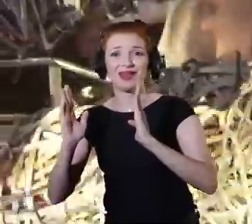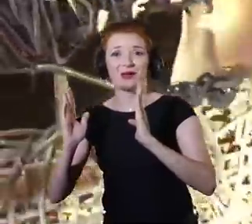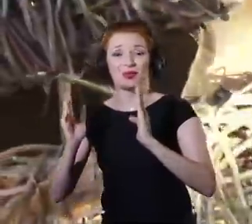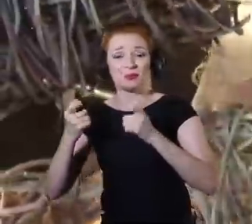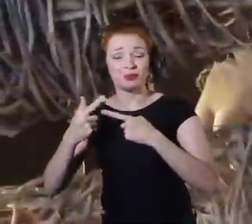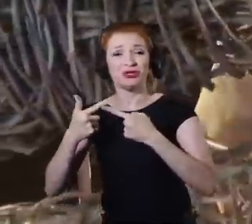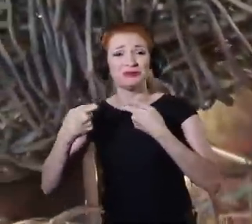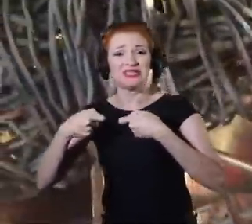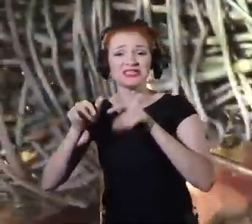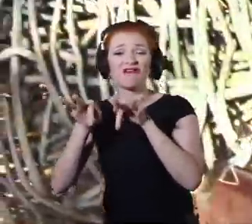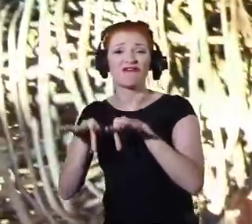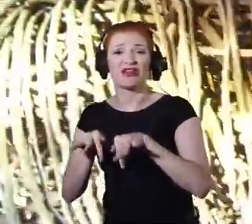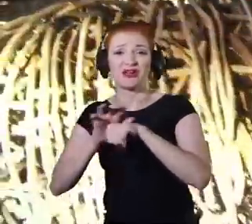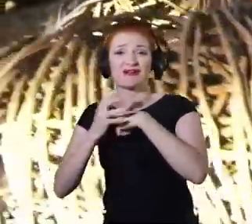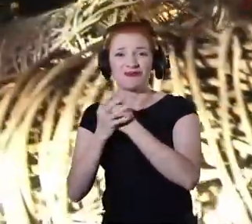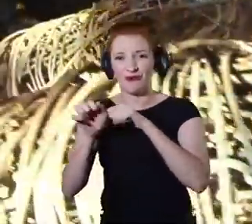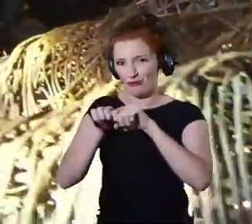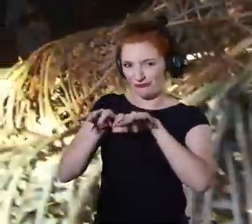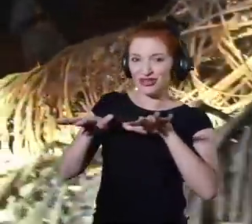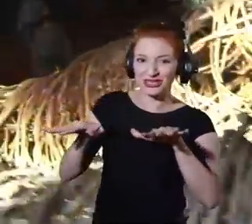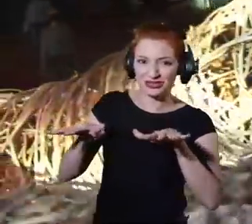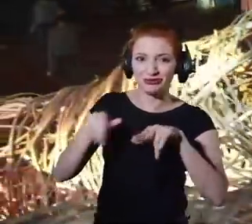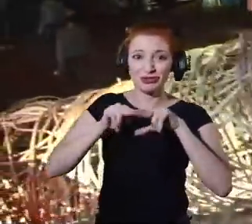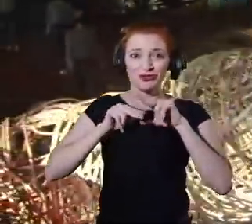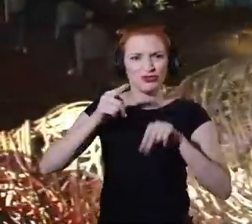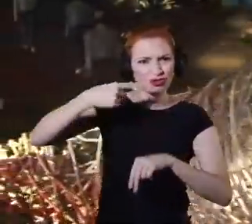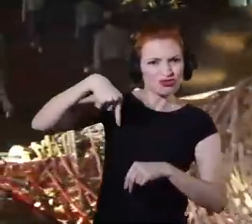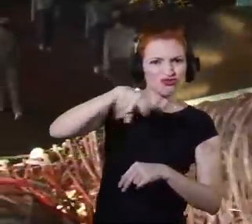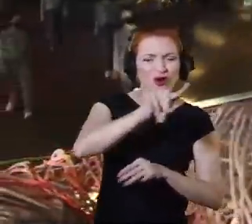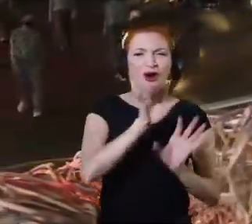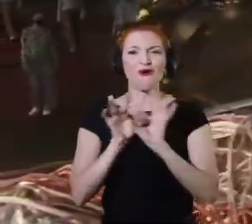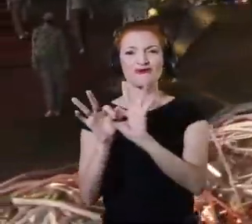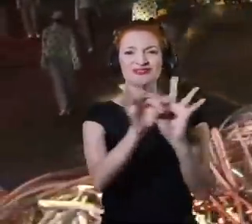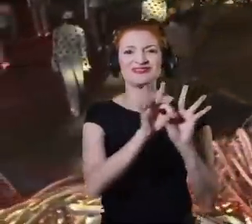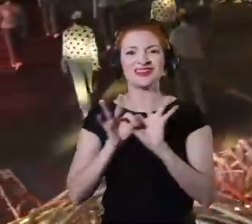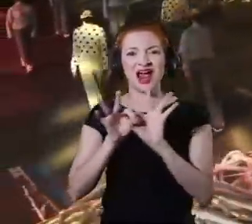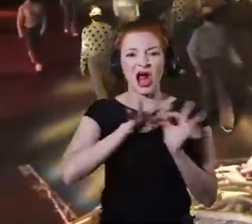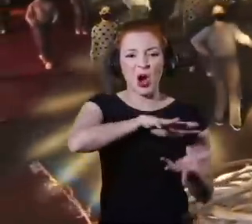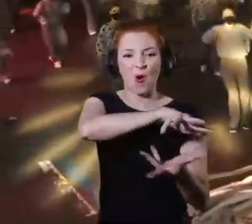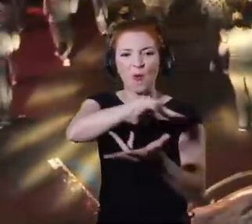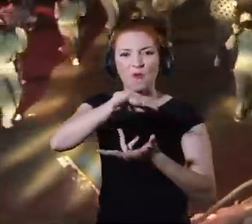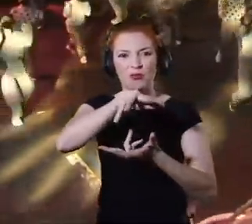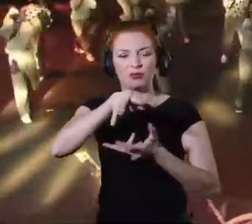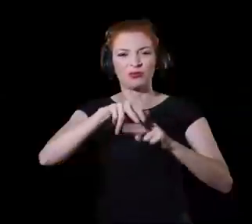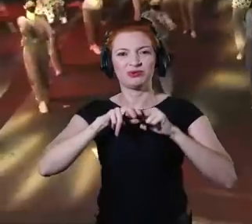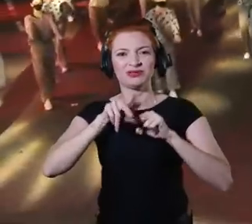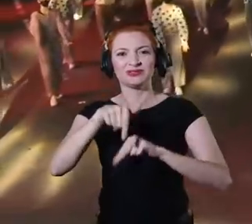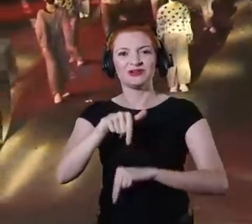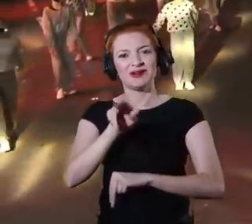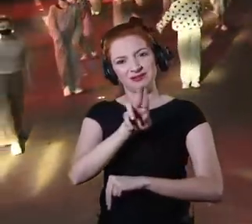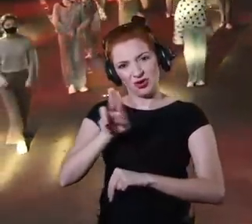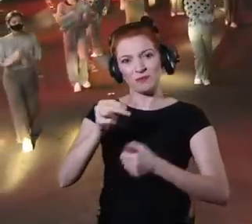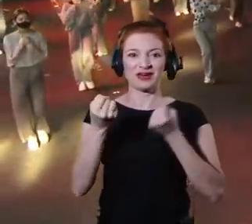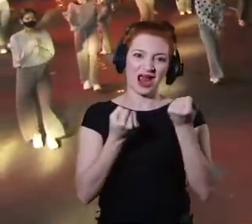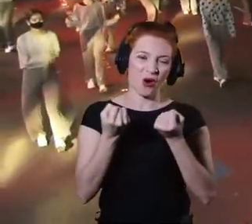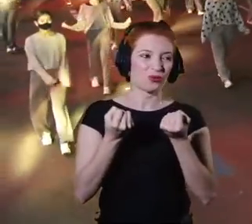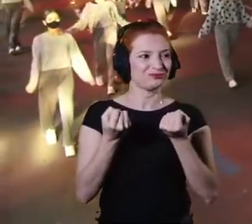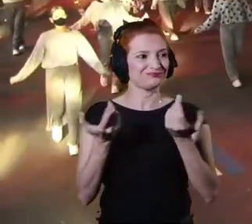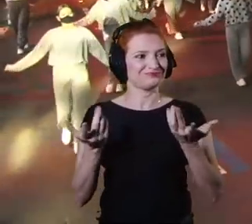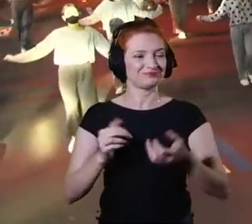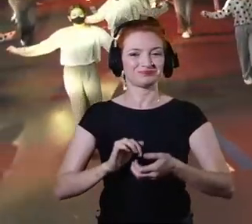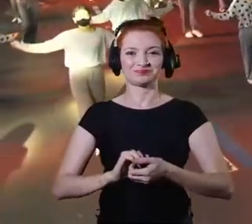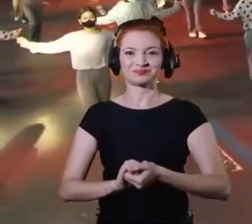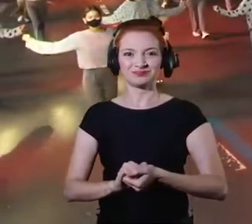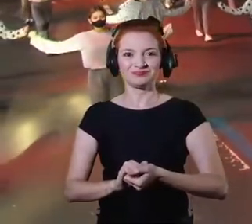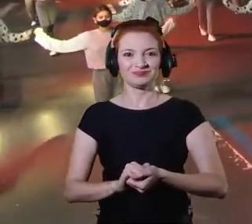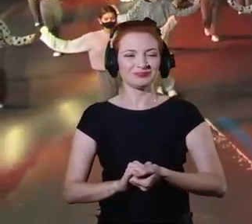combater essa doença. Todos juntos, humanidade é o que nos une. Nome desse carro aí que está no detalhe.